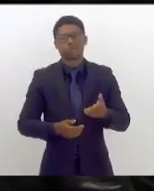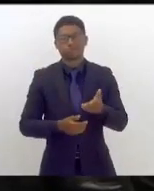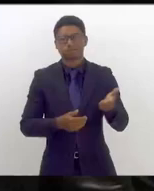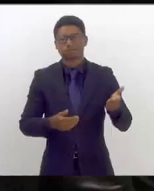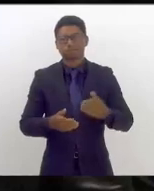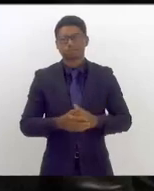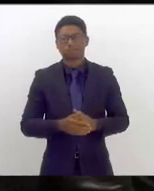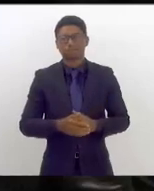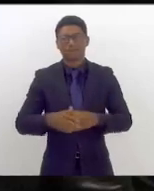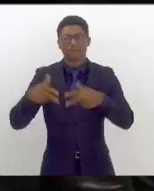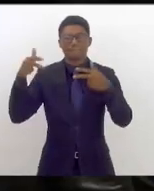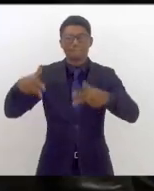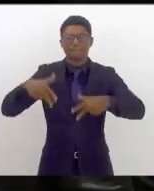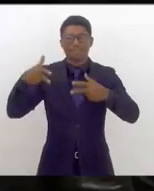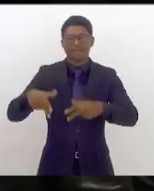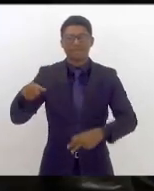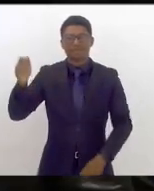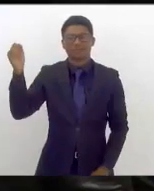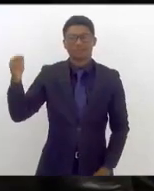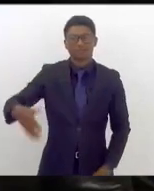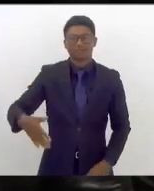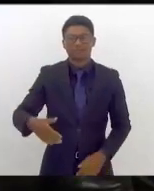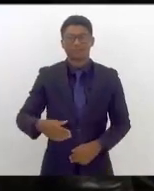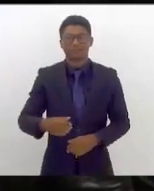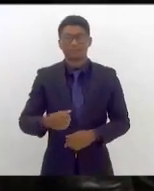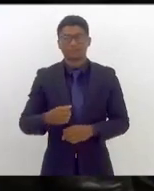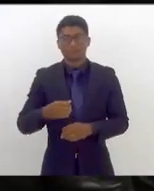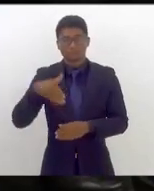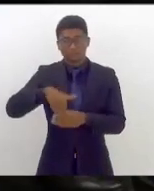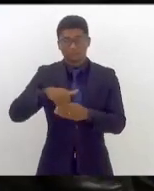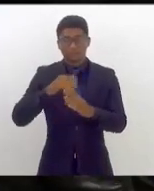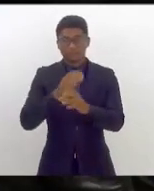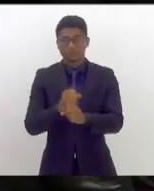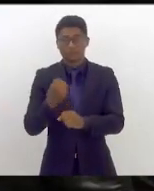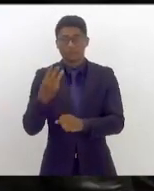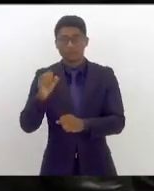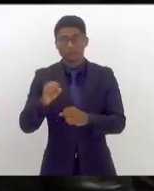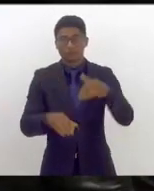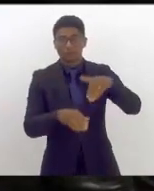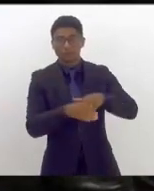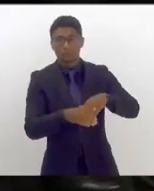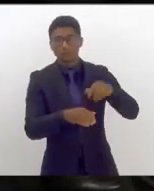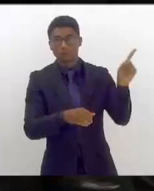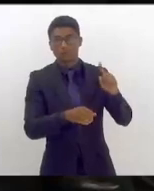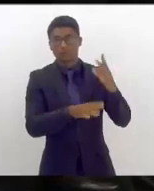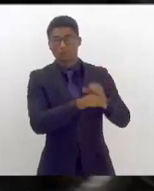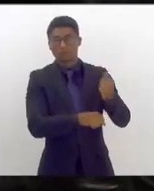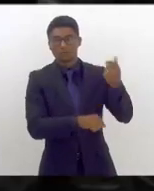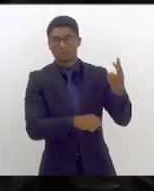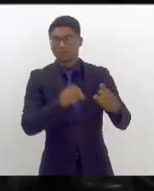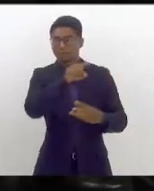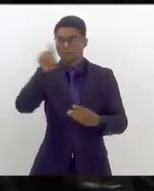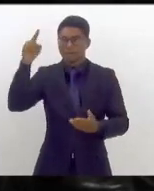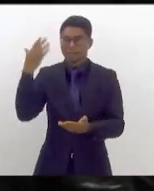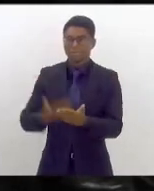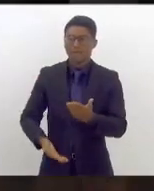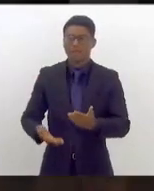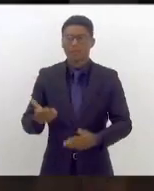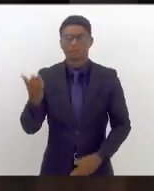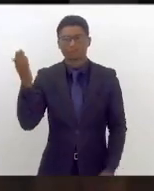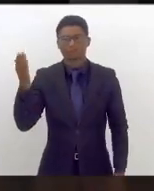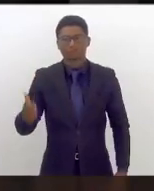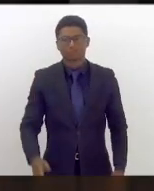atraso e a militância barata 38 votos sim contra três irmãos vocês perderam mais uma vez é isso presidente